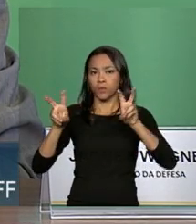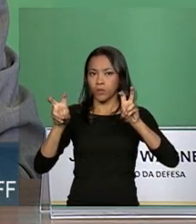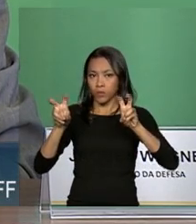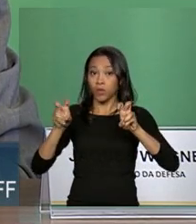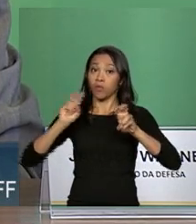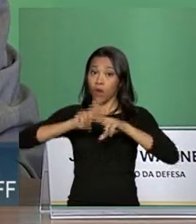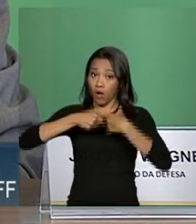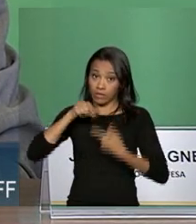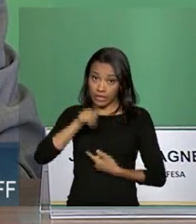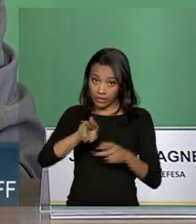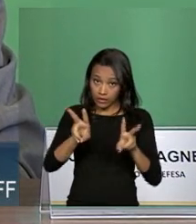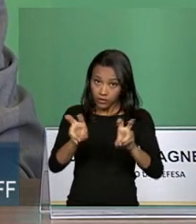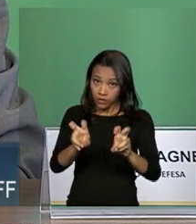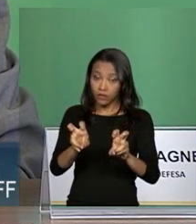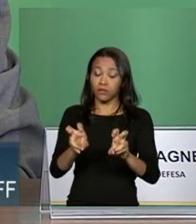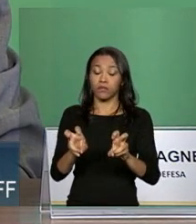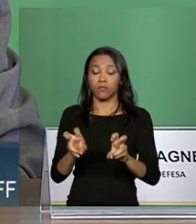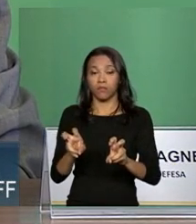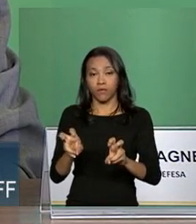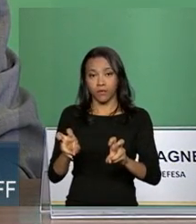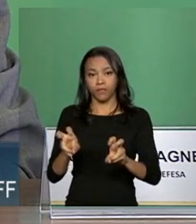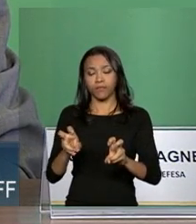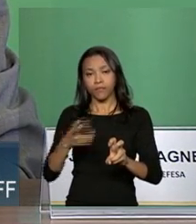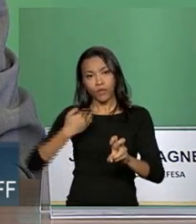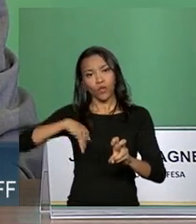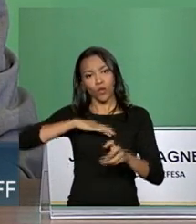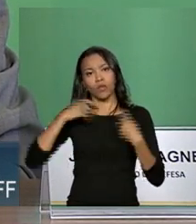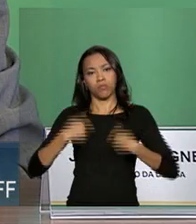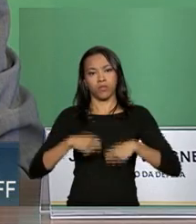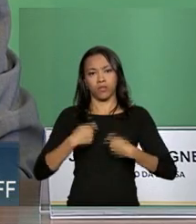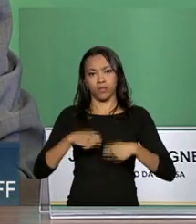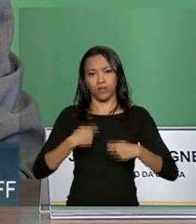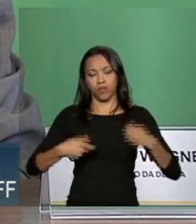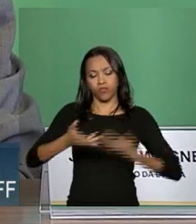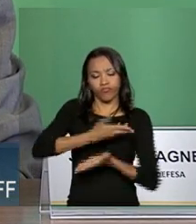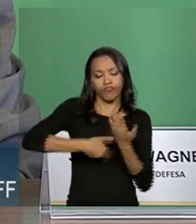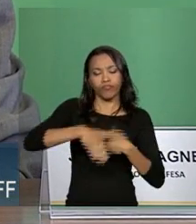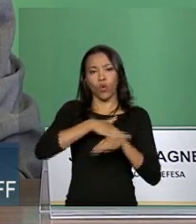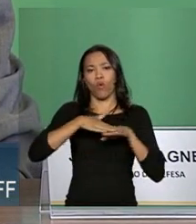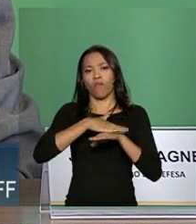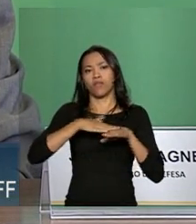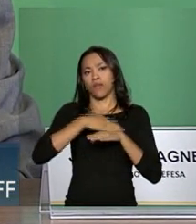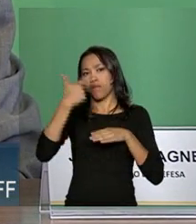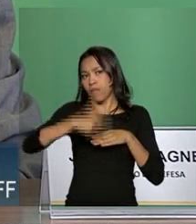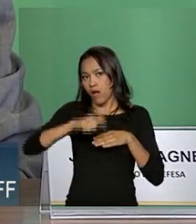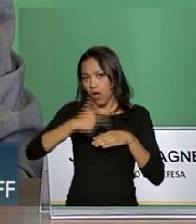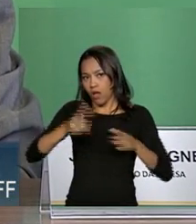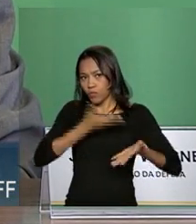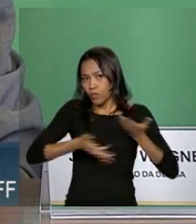dessa pauta, aquilo que nós precisamos tratar mais proximamente.